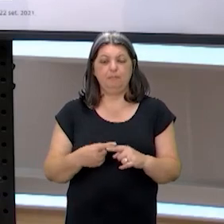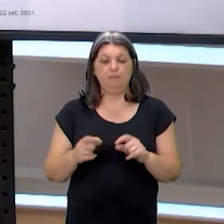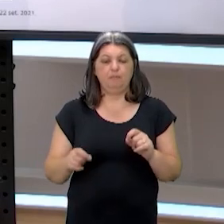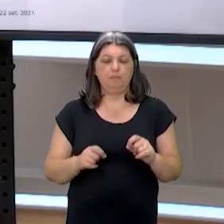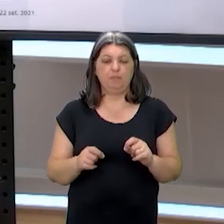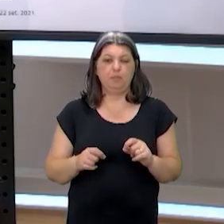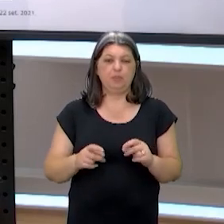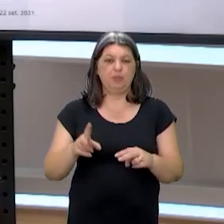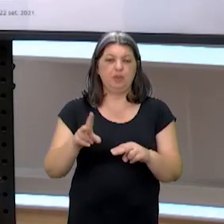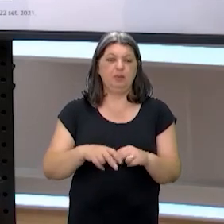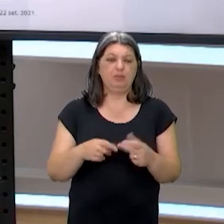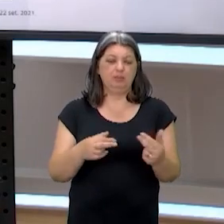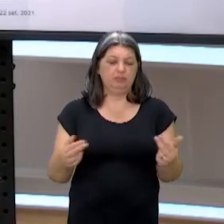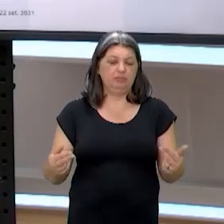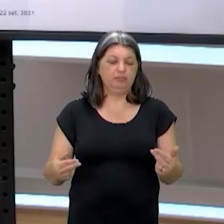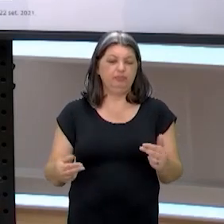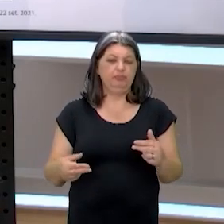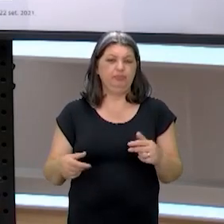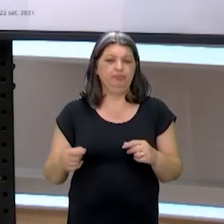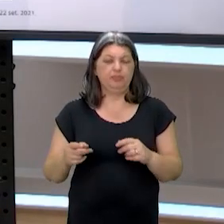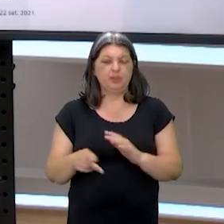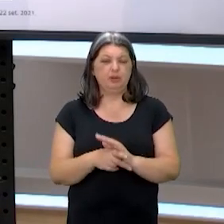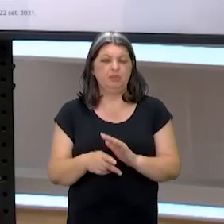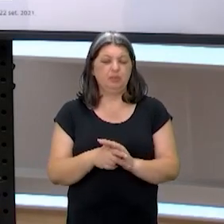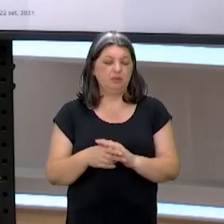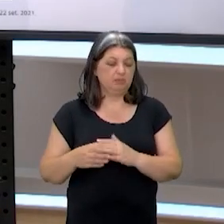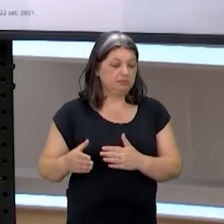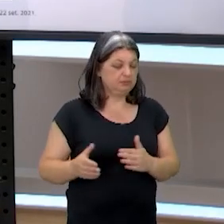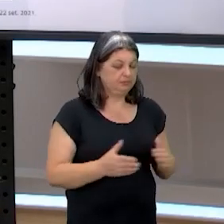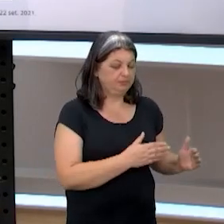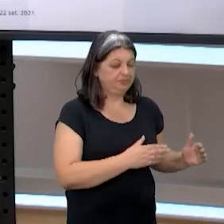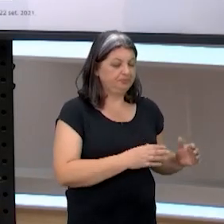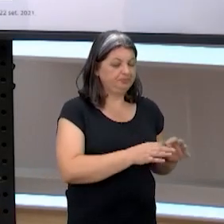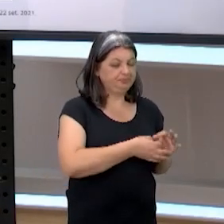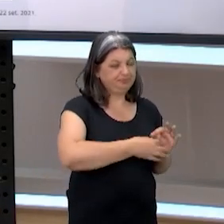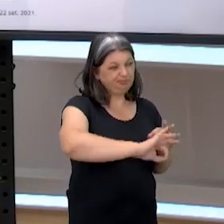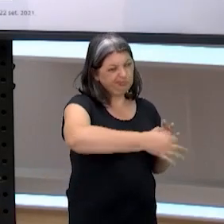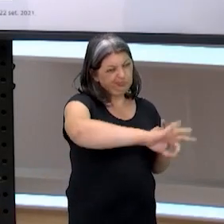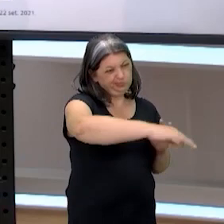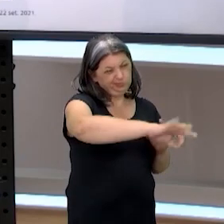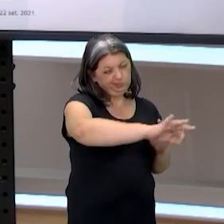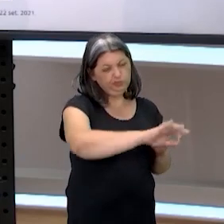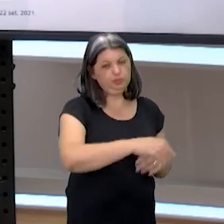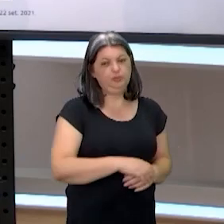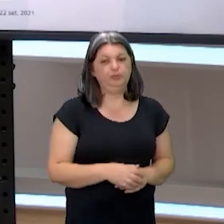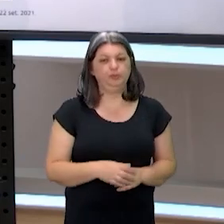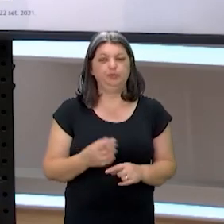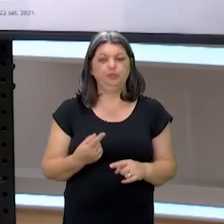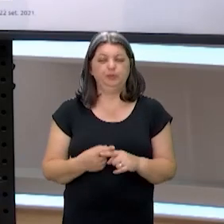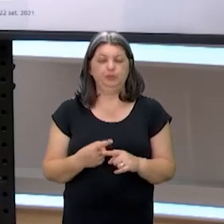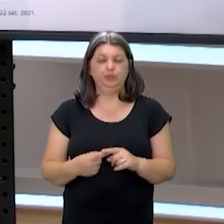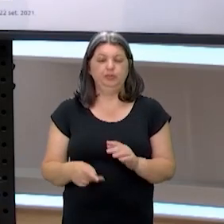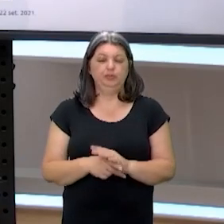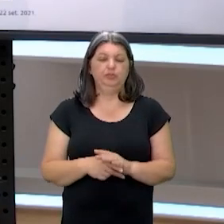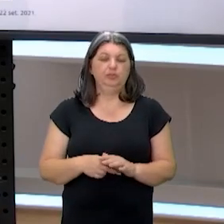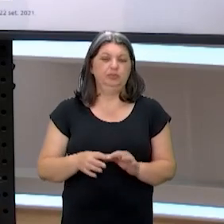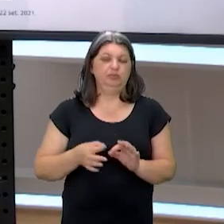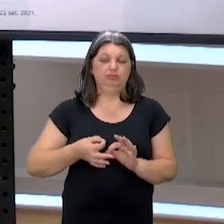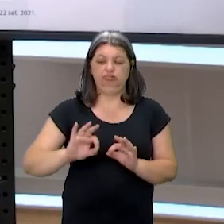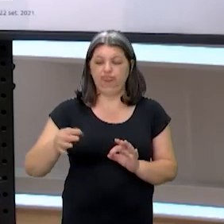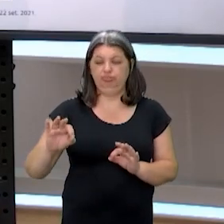ele começa a ser empurrado para as áreas mais distantes, para as chamadas franjas da